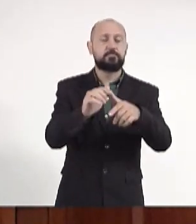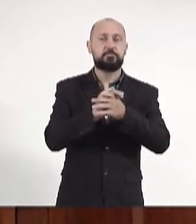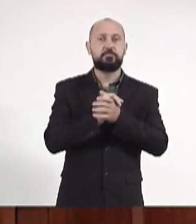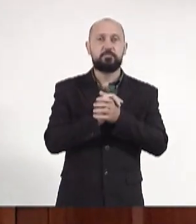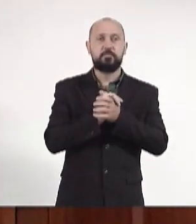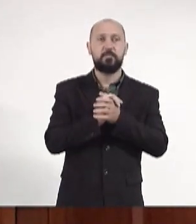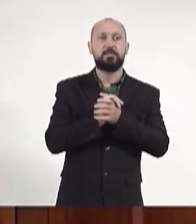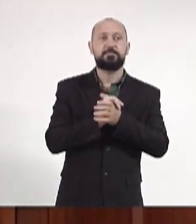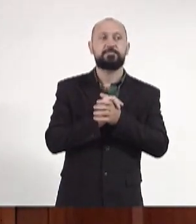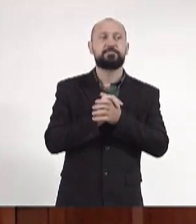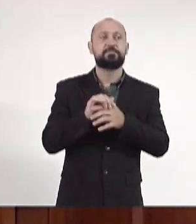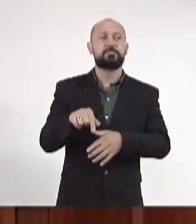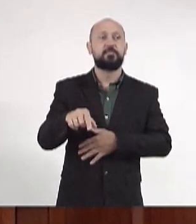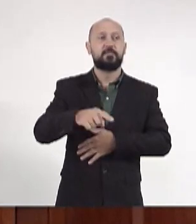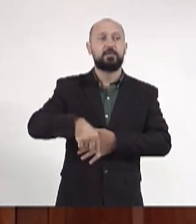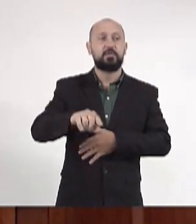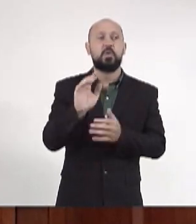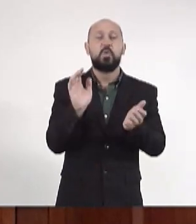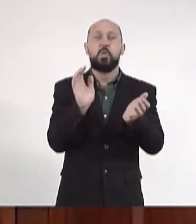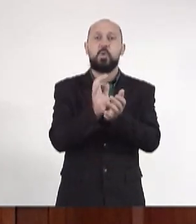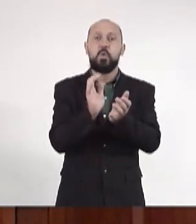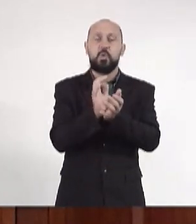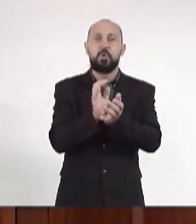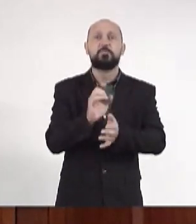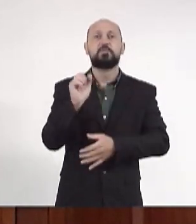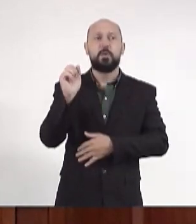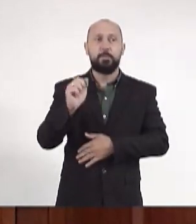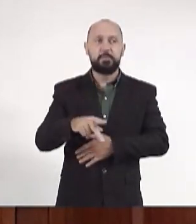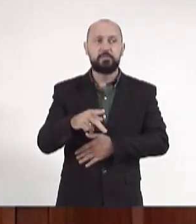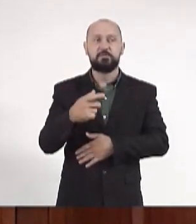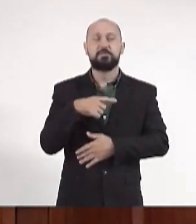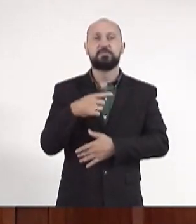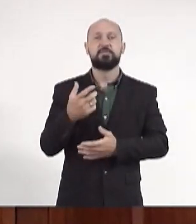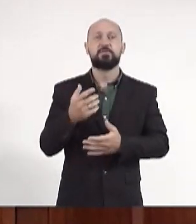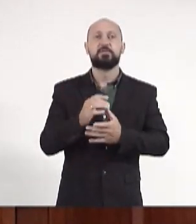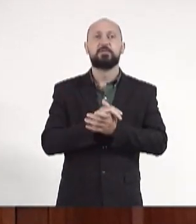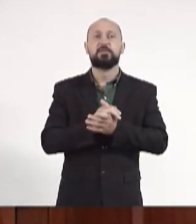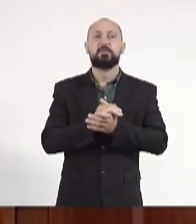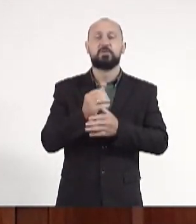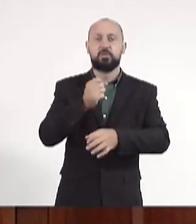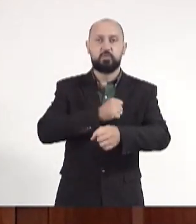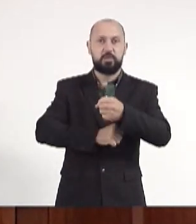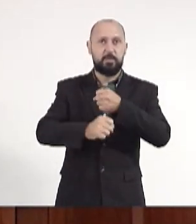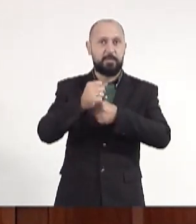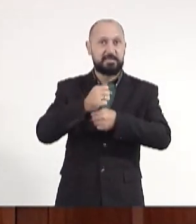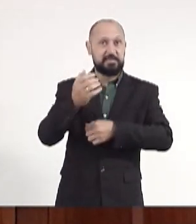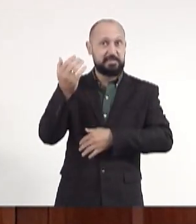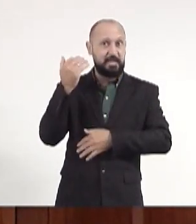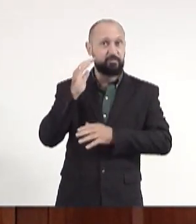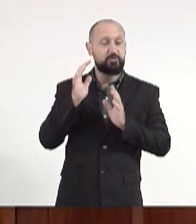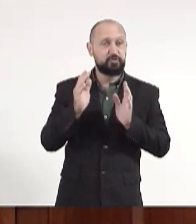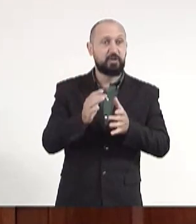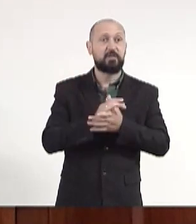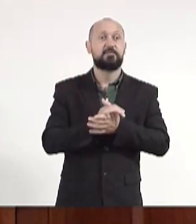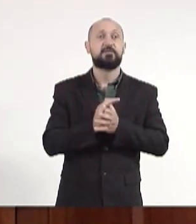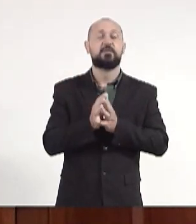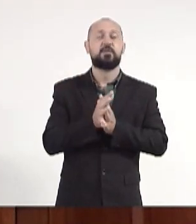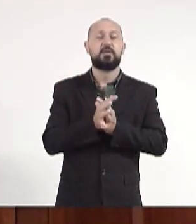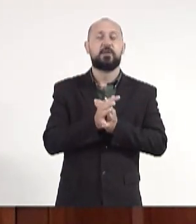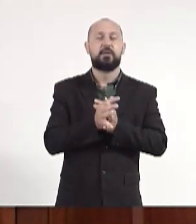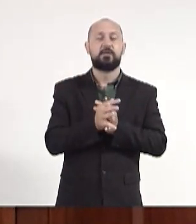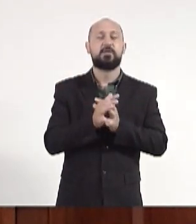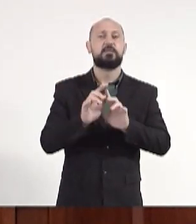luta aqui por parte de um grupo de aposentados já, desde o ano passado, e